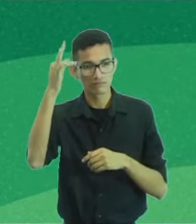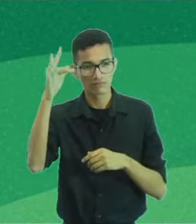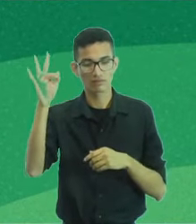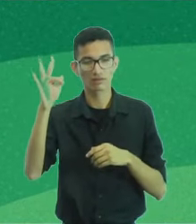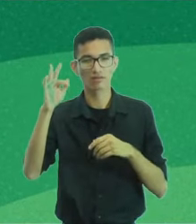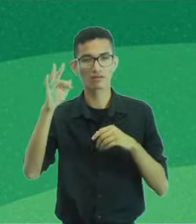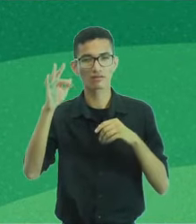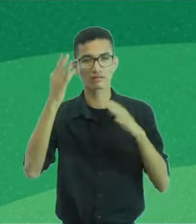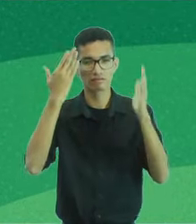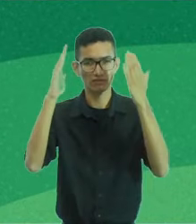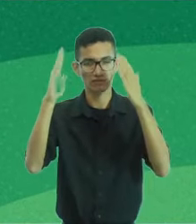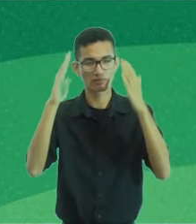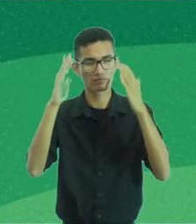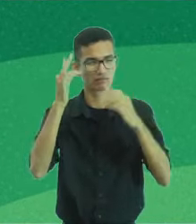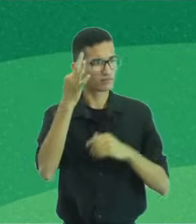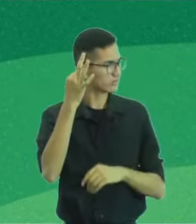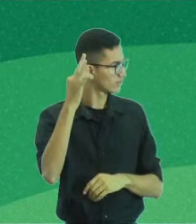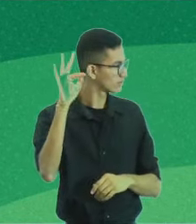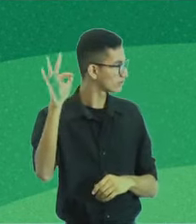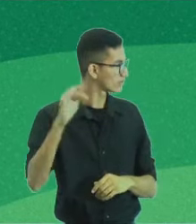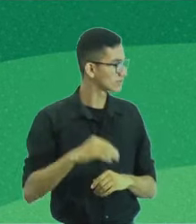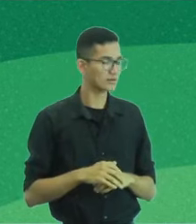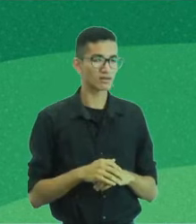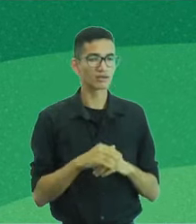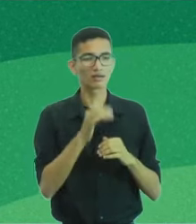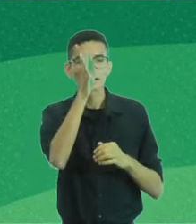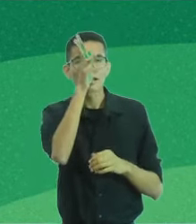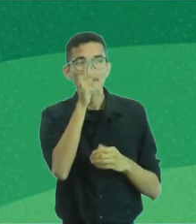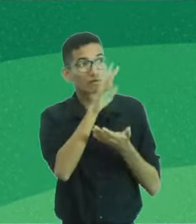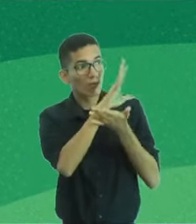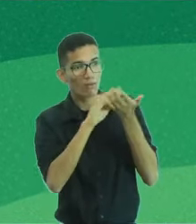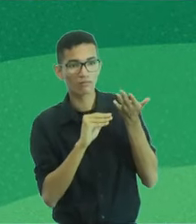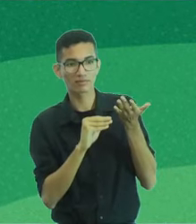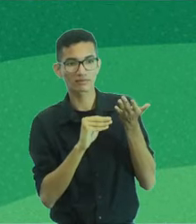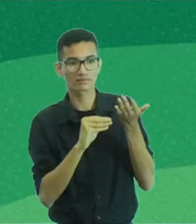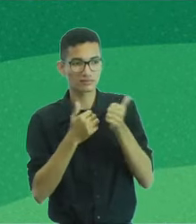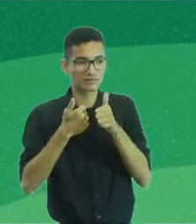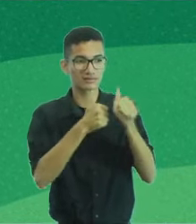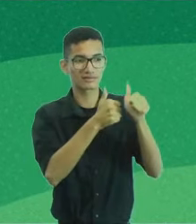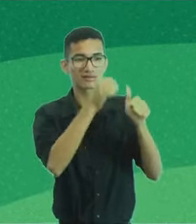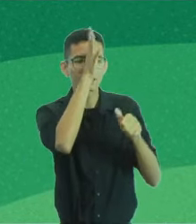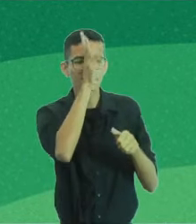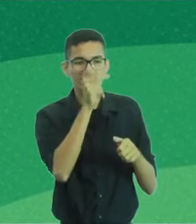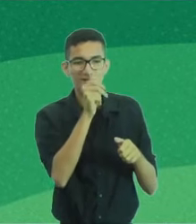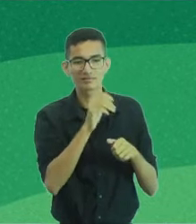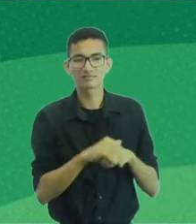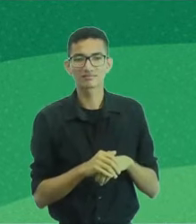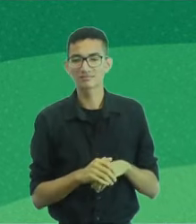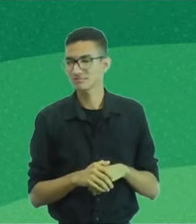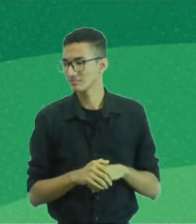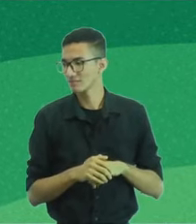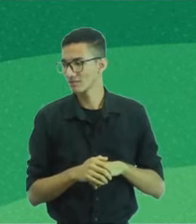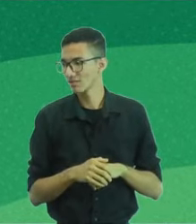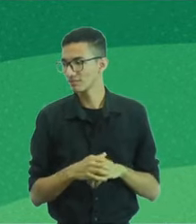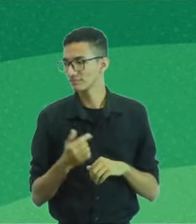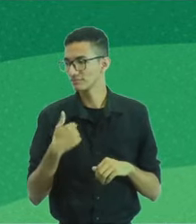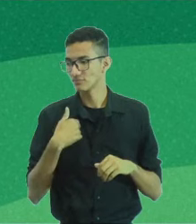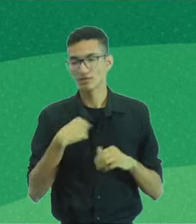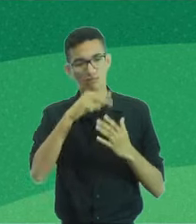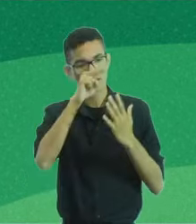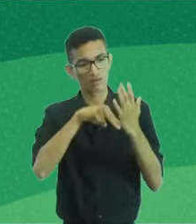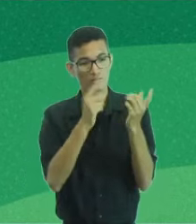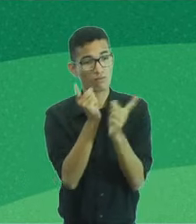galinha e a galinha é uma sigla uma crônica para várias coisas interessantes né eu vou começar a ler do lado contrário